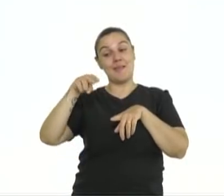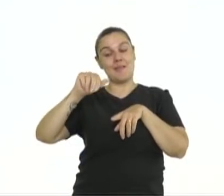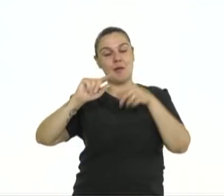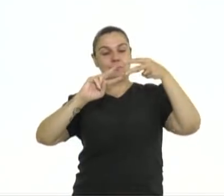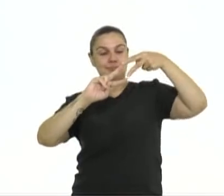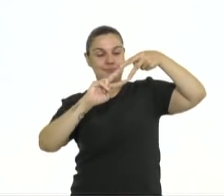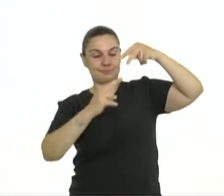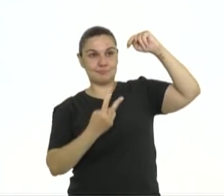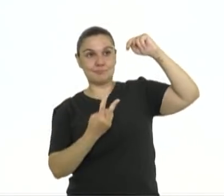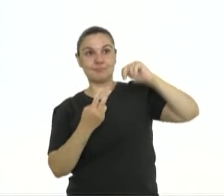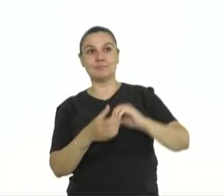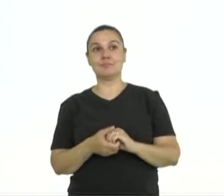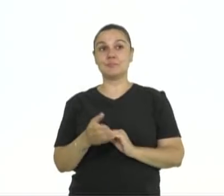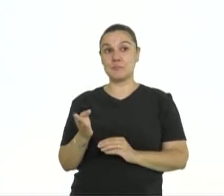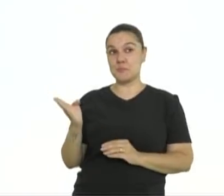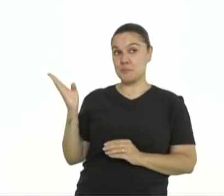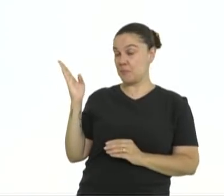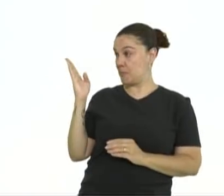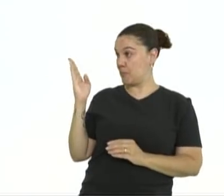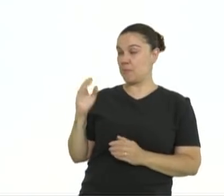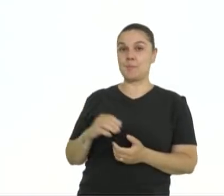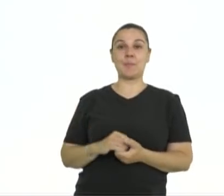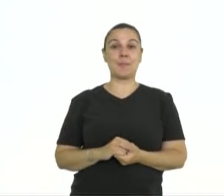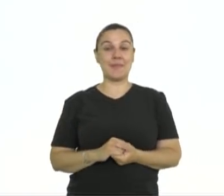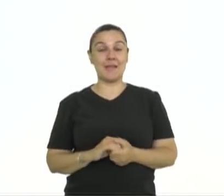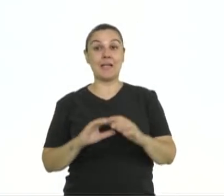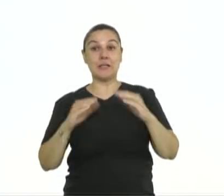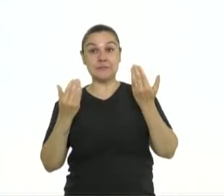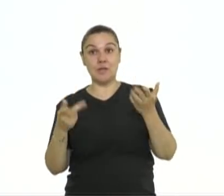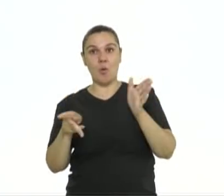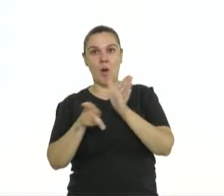que é o ácido desoxirribonucleico. Então, ela é a